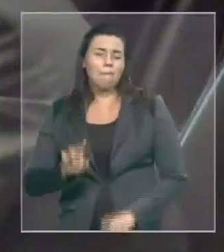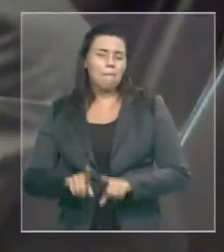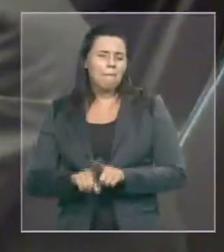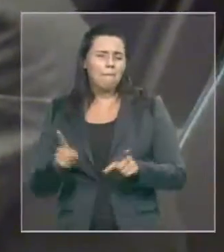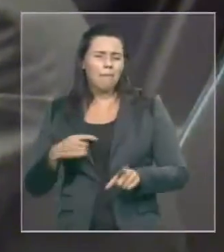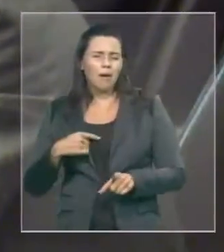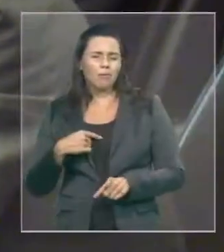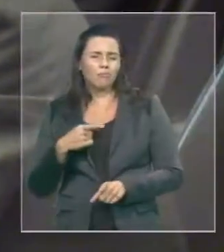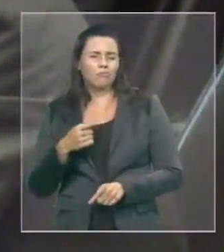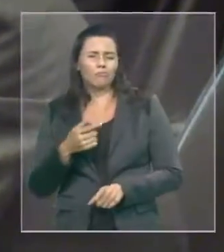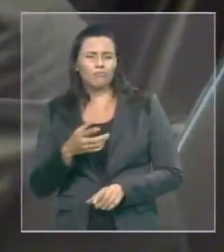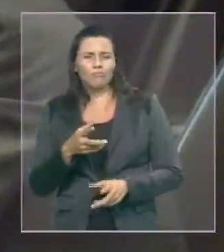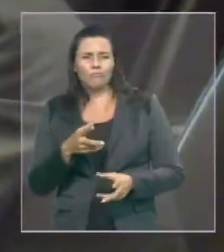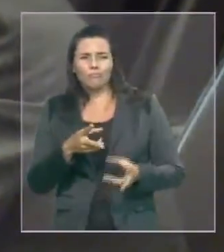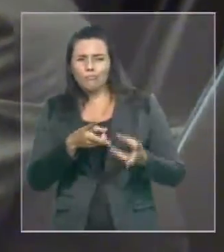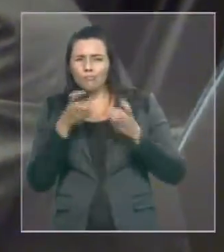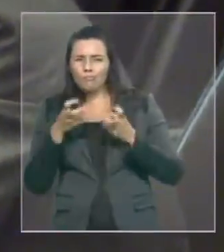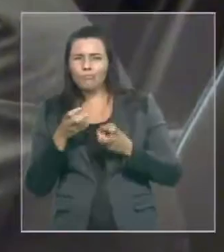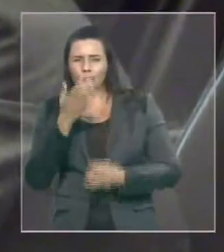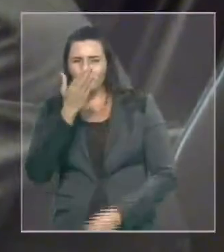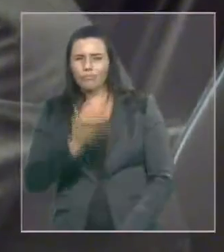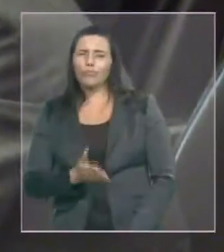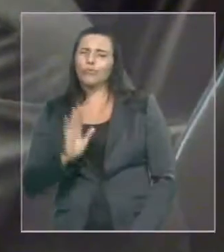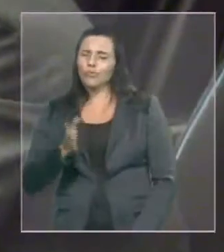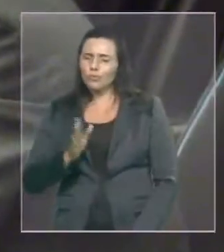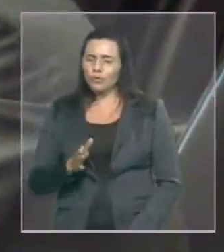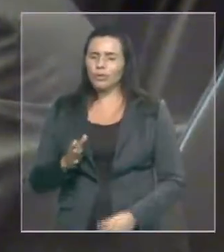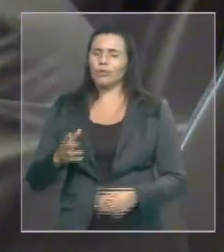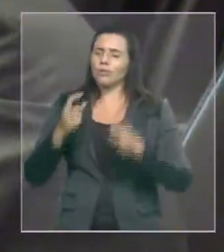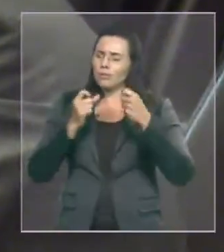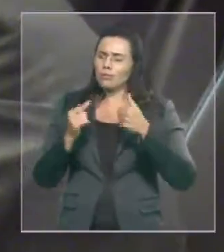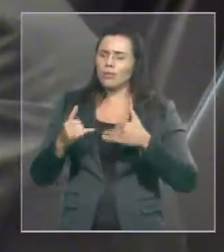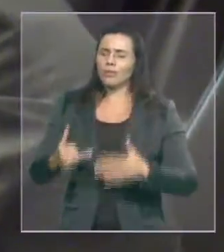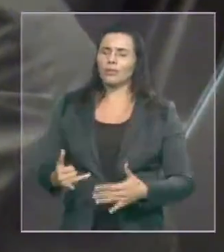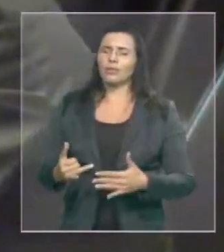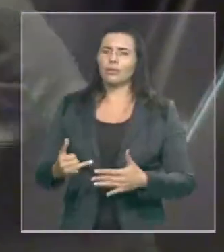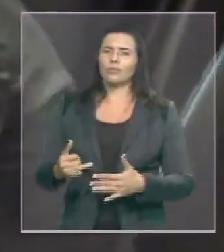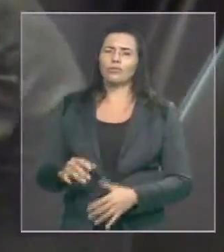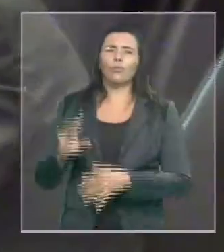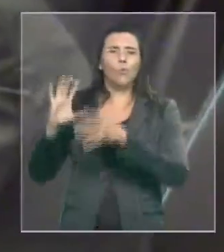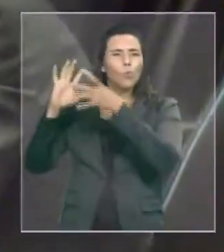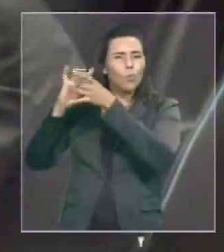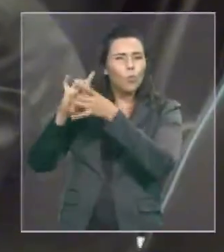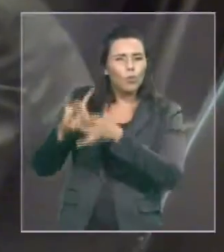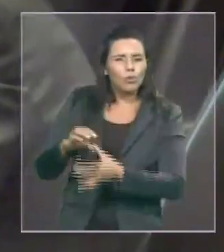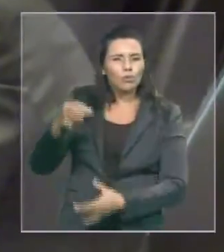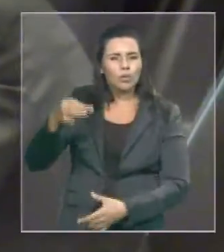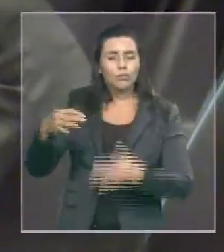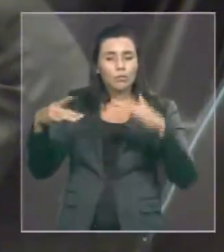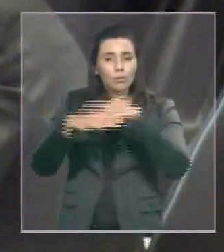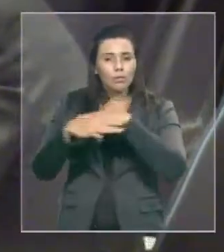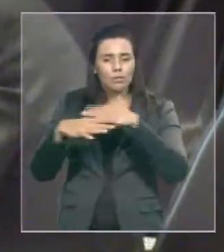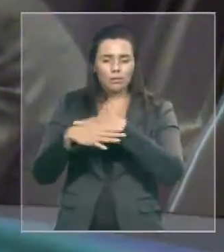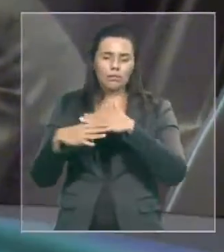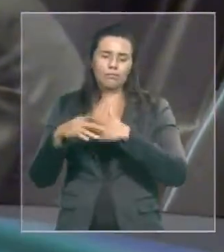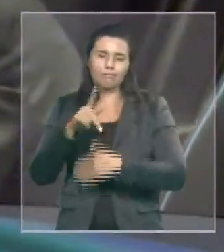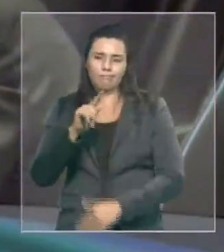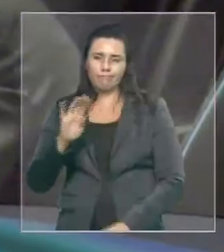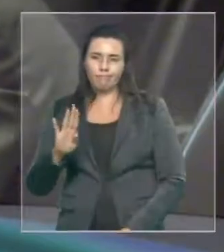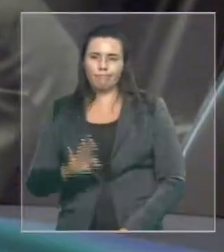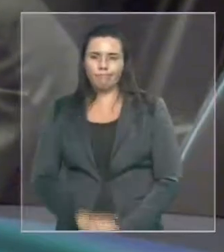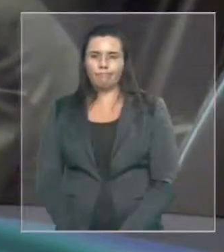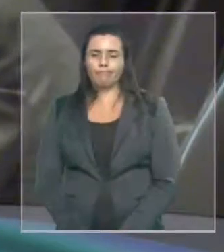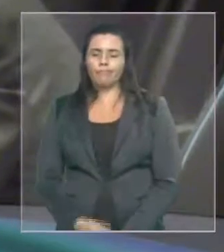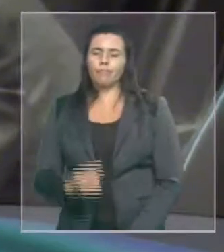competência, contextualizando a questão da licitação do transporte público. Mas eu queria dizer que um momento